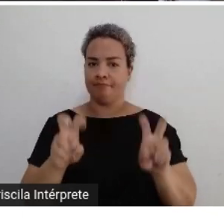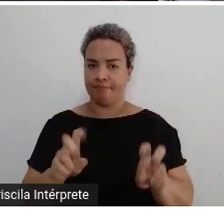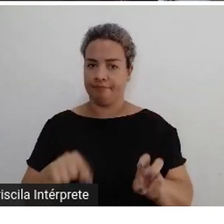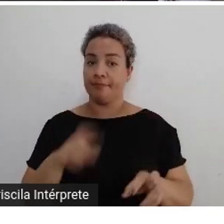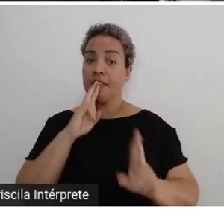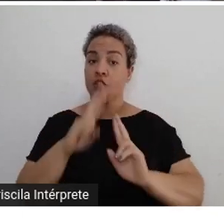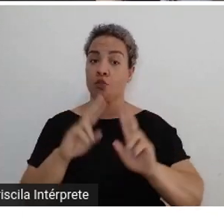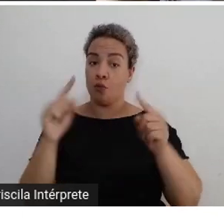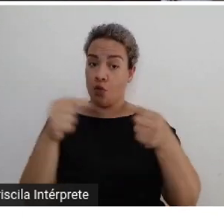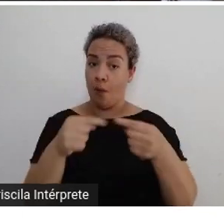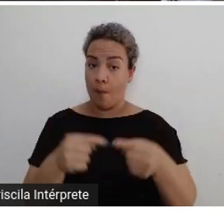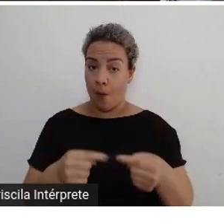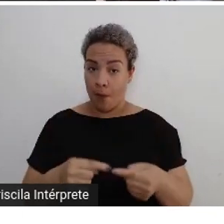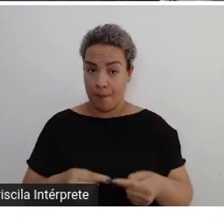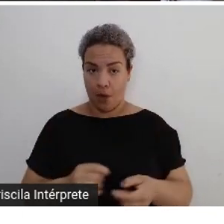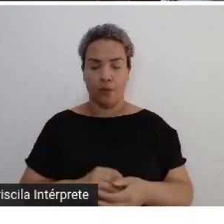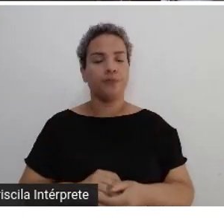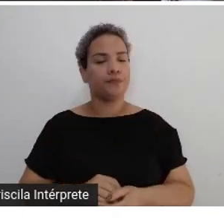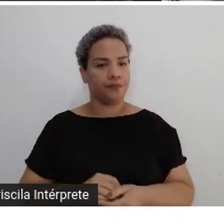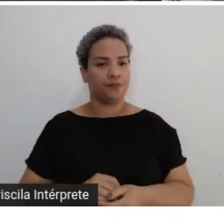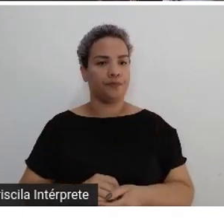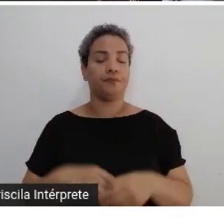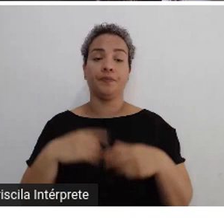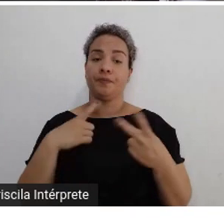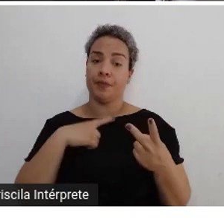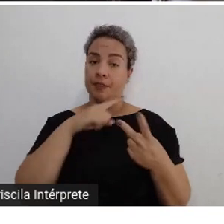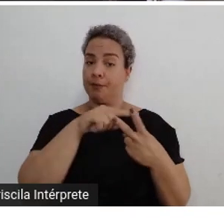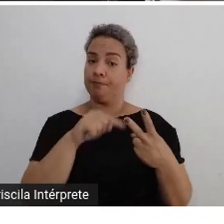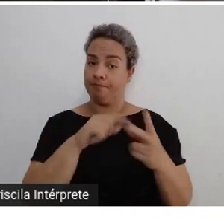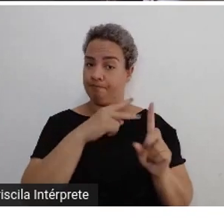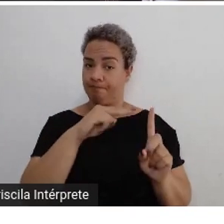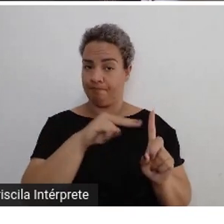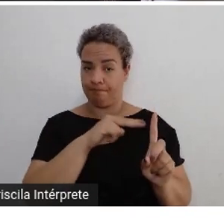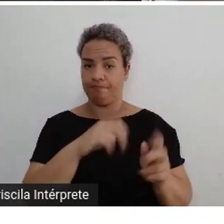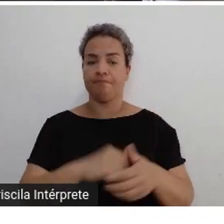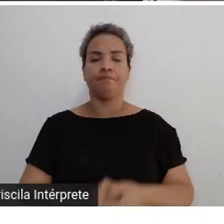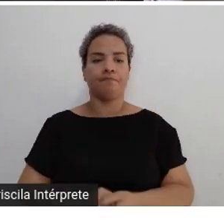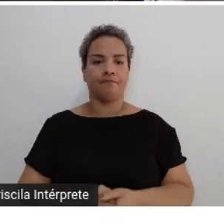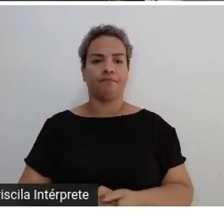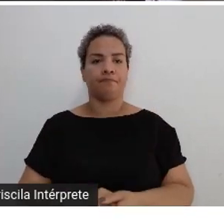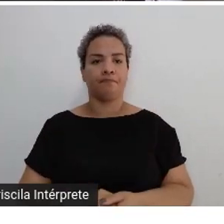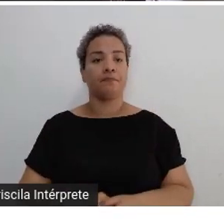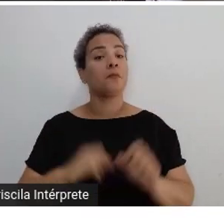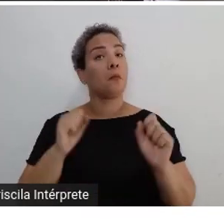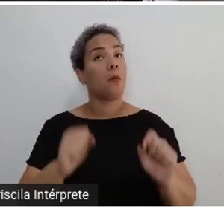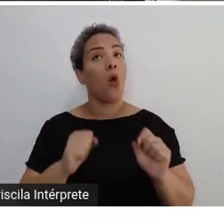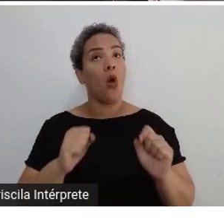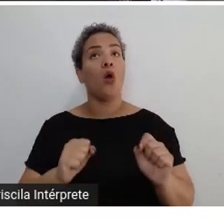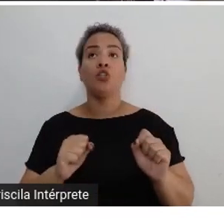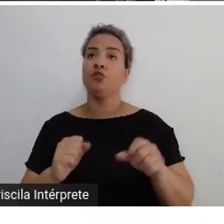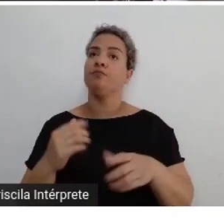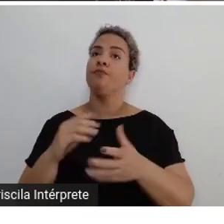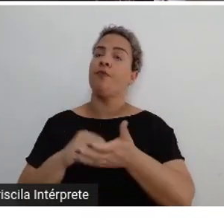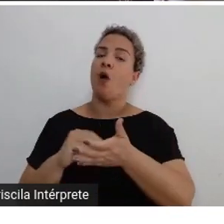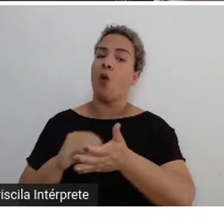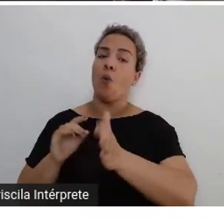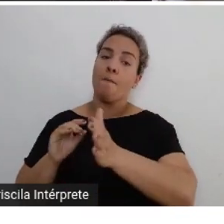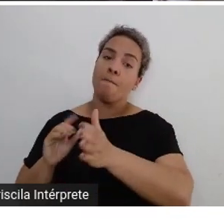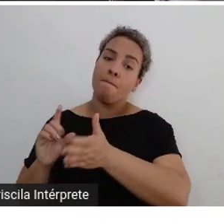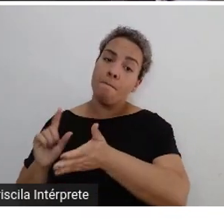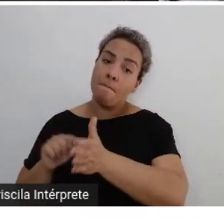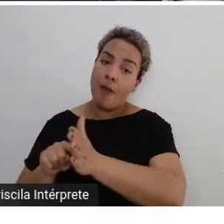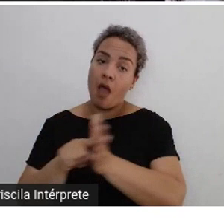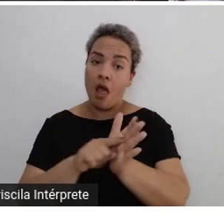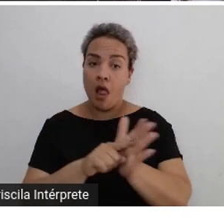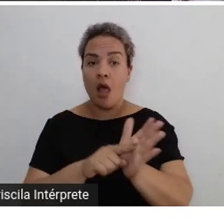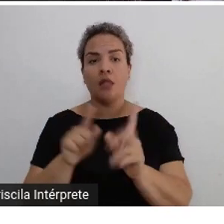resposta adequada. Então, tem essas duas visões, tá? Ela pode não estar mapeada, além do treinamento da